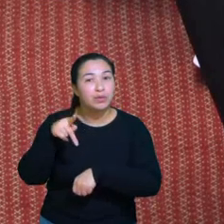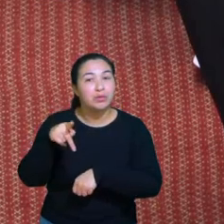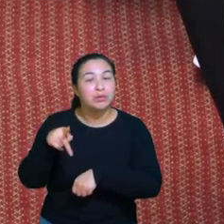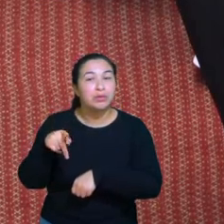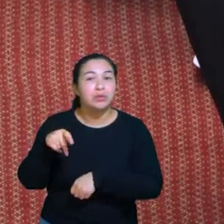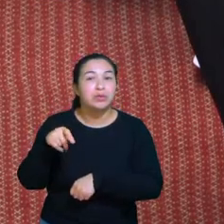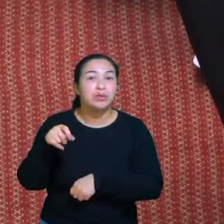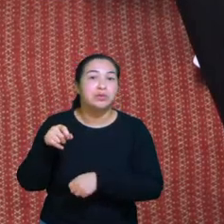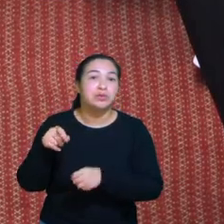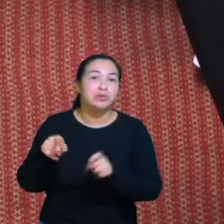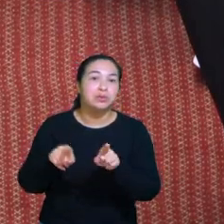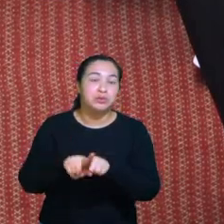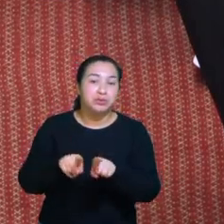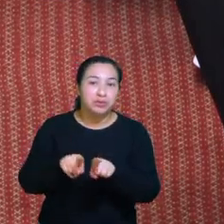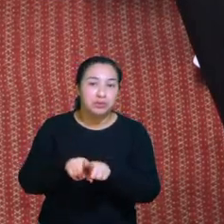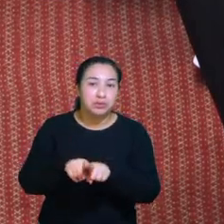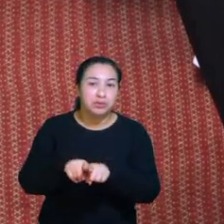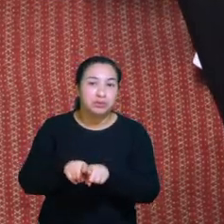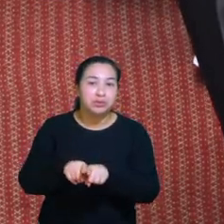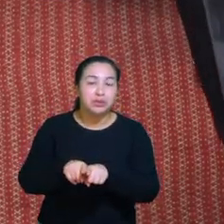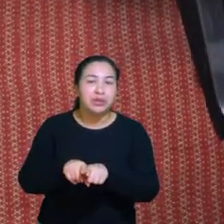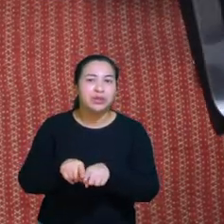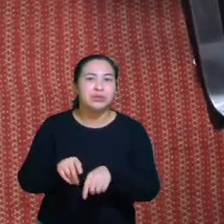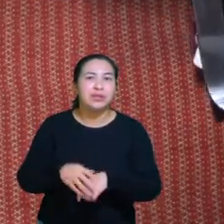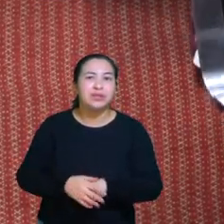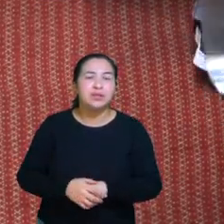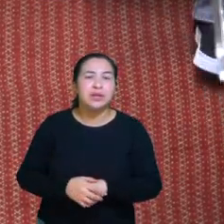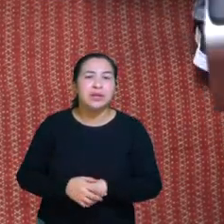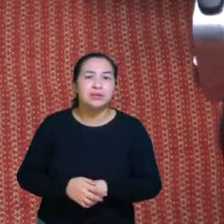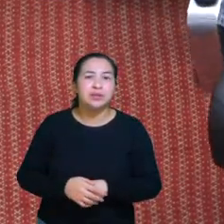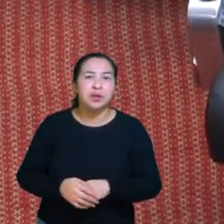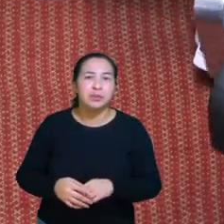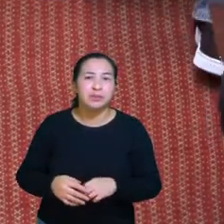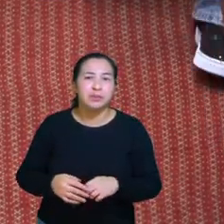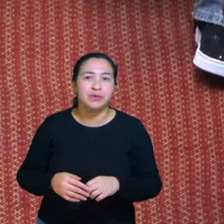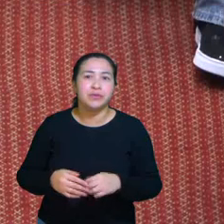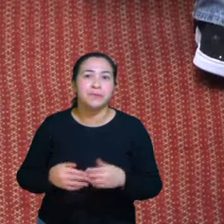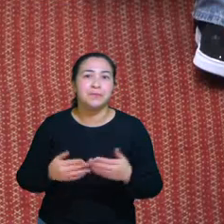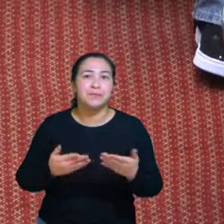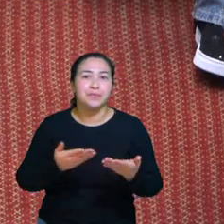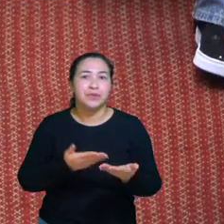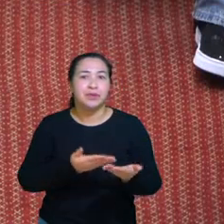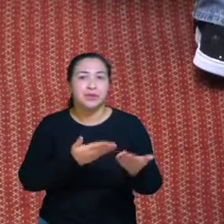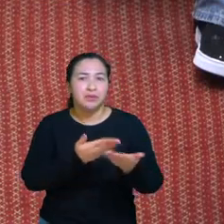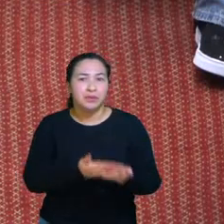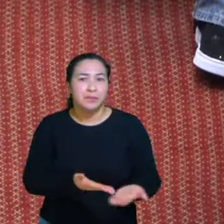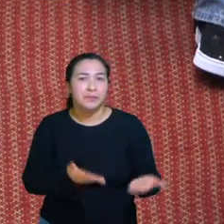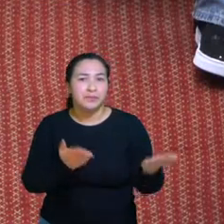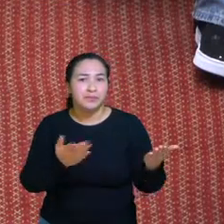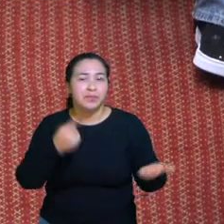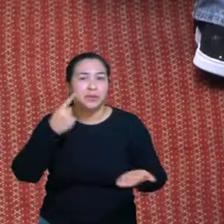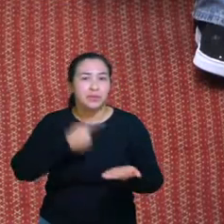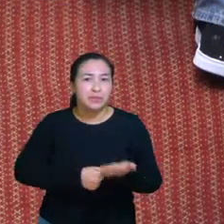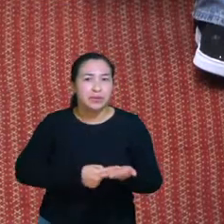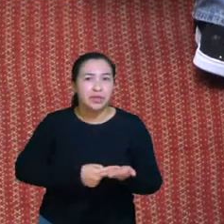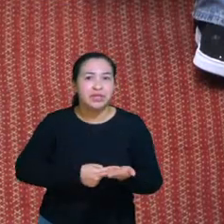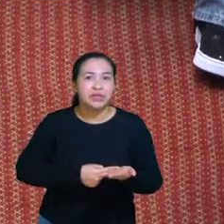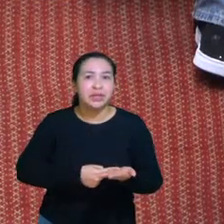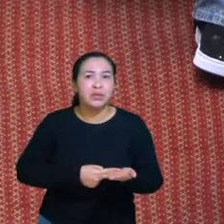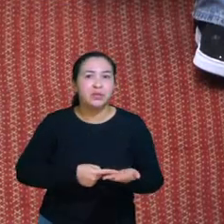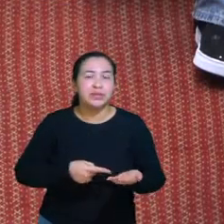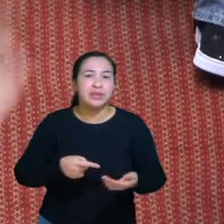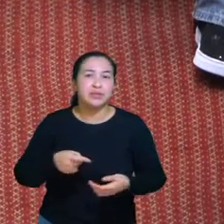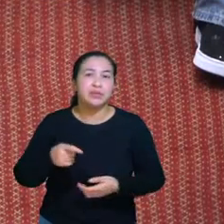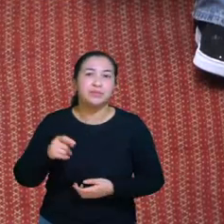nossas universidades têm feito formação de professores eh em parceria com com redes né tô aqui ó